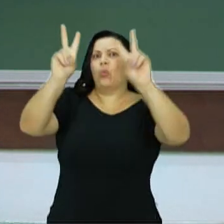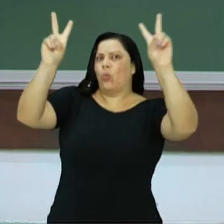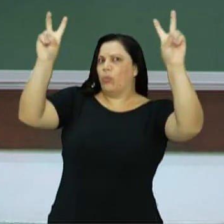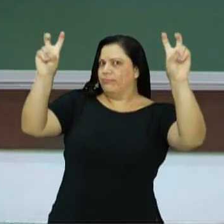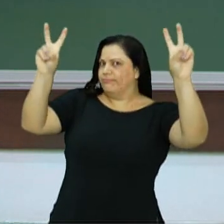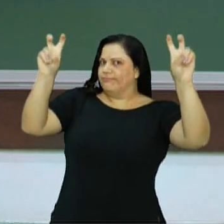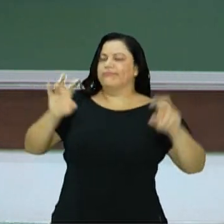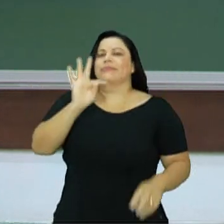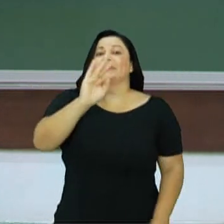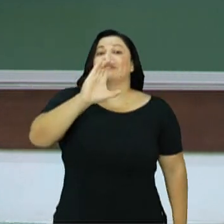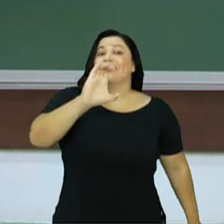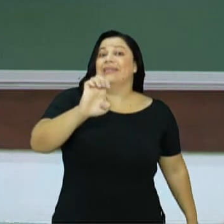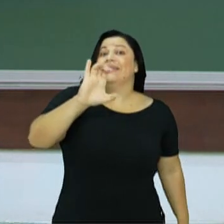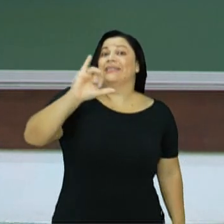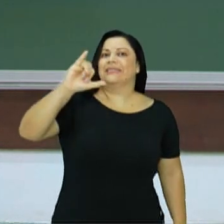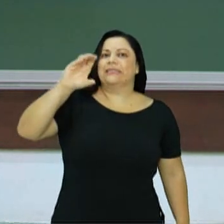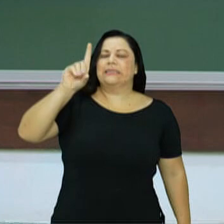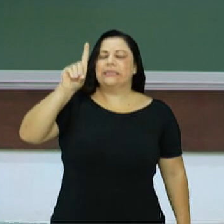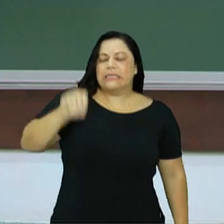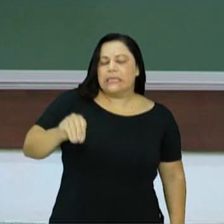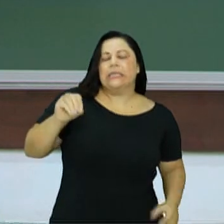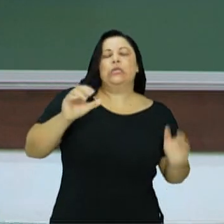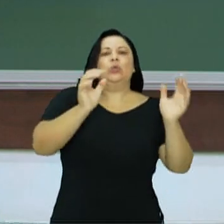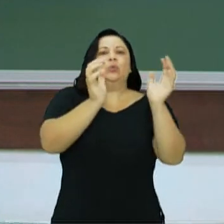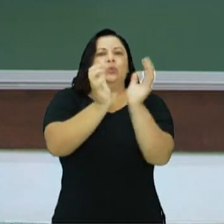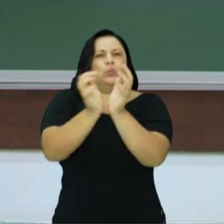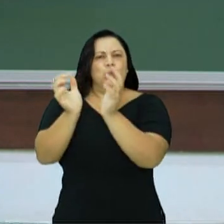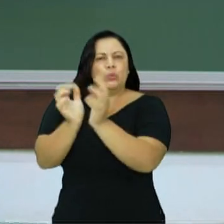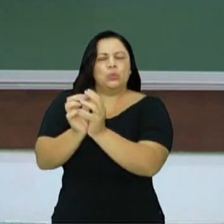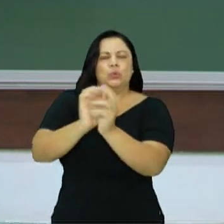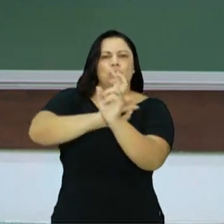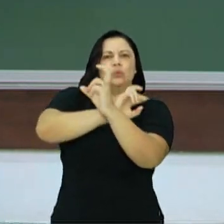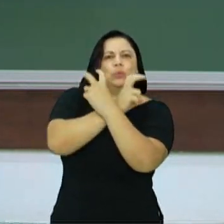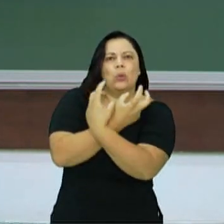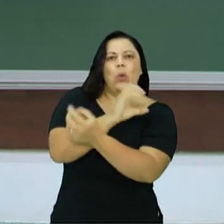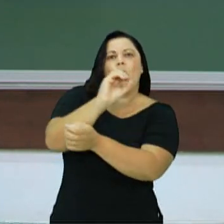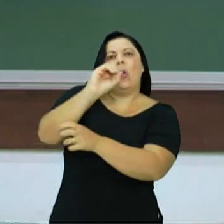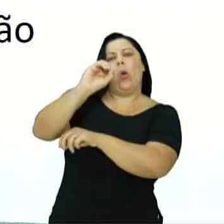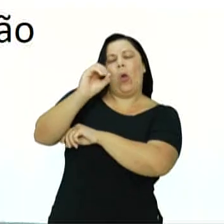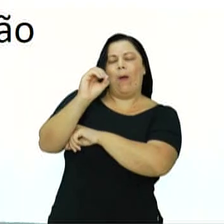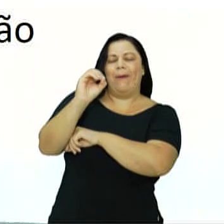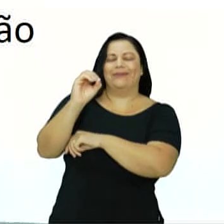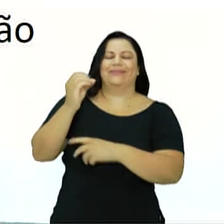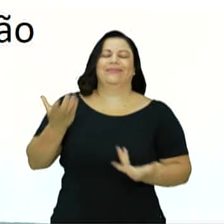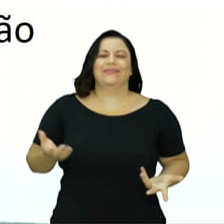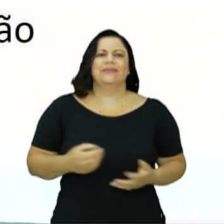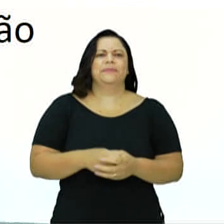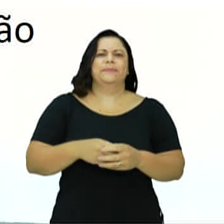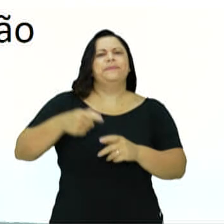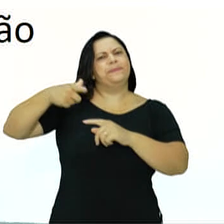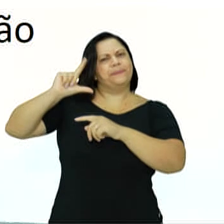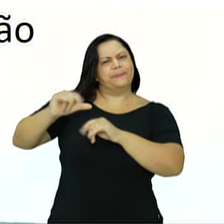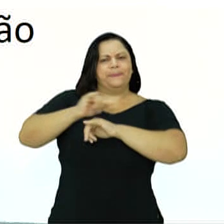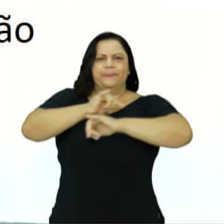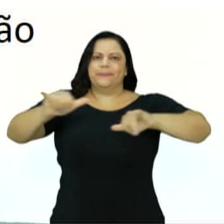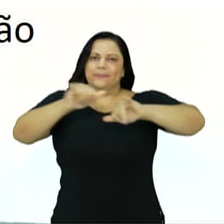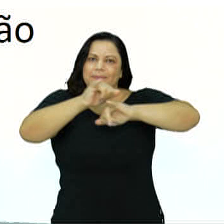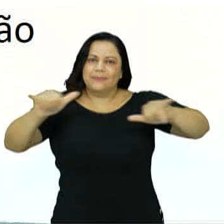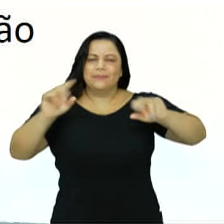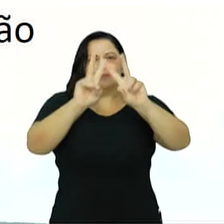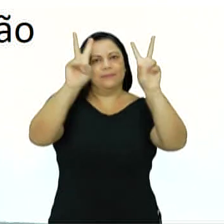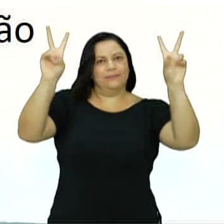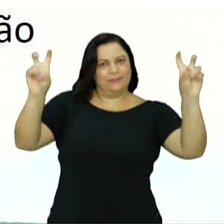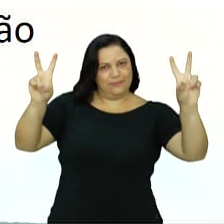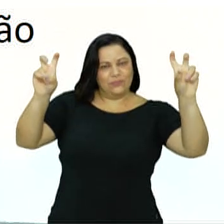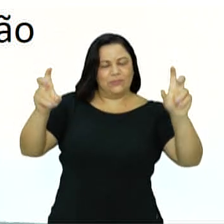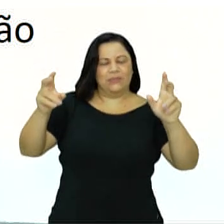tecido conjuntivo ósseo, mas como sempre a gente traz aquela reportagem, para vocês sobre algum tema que